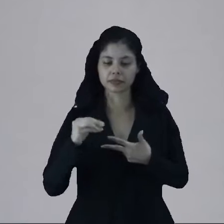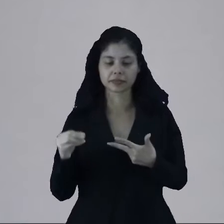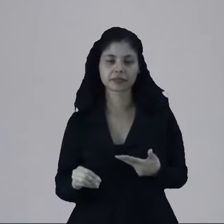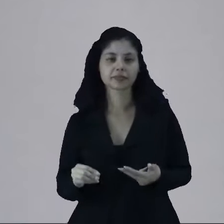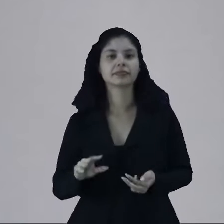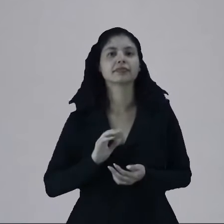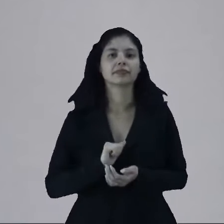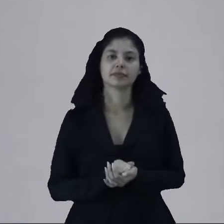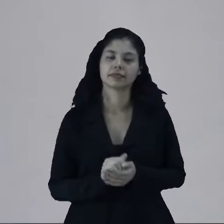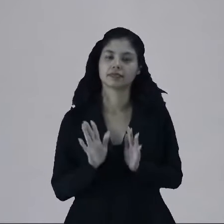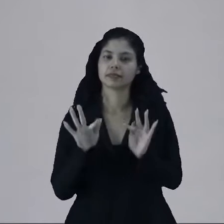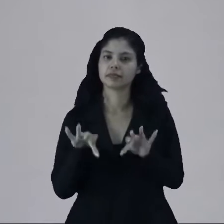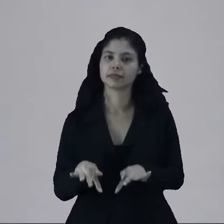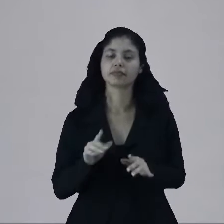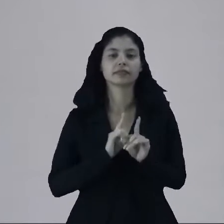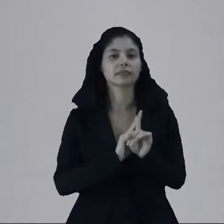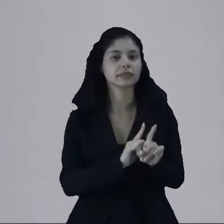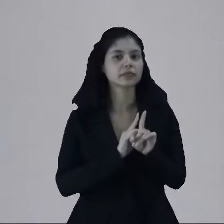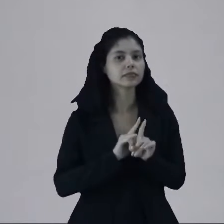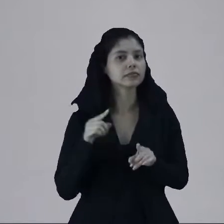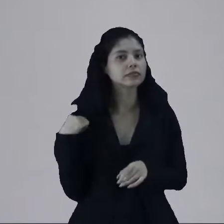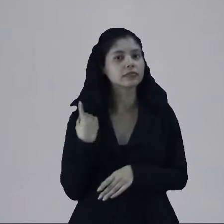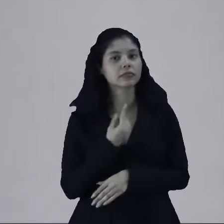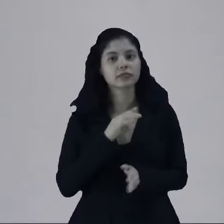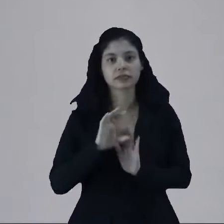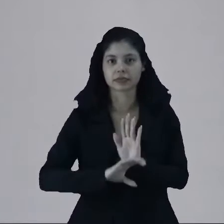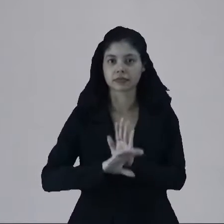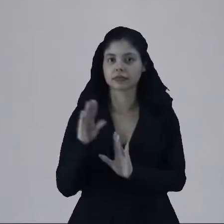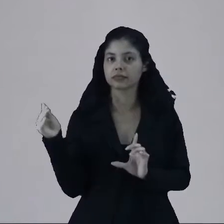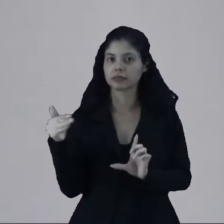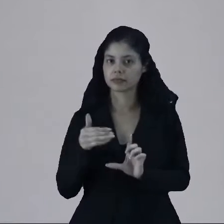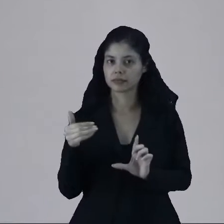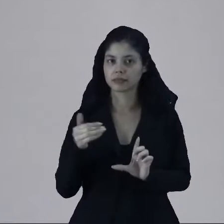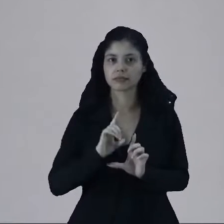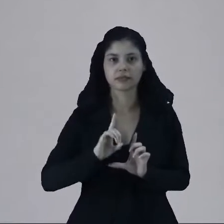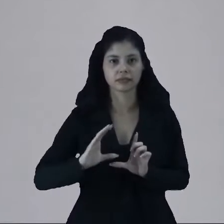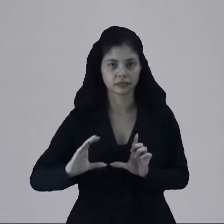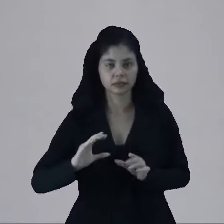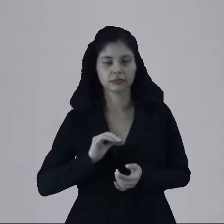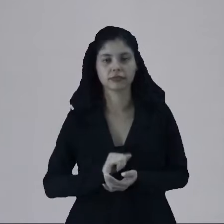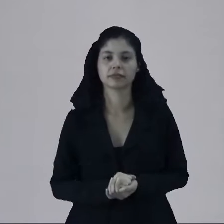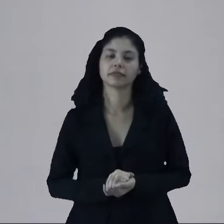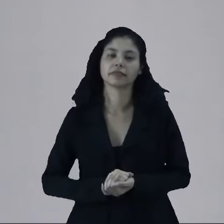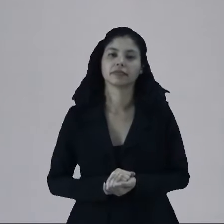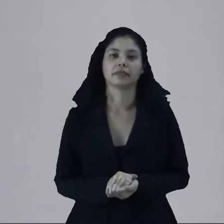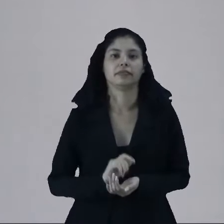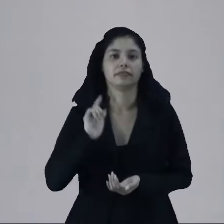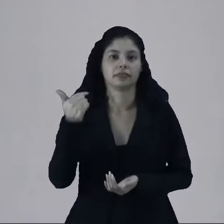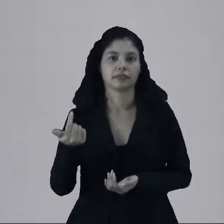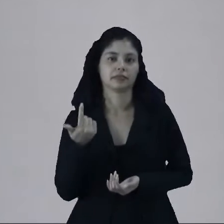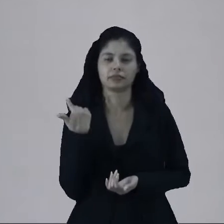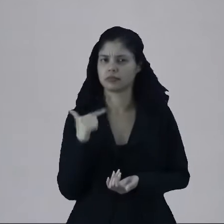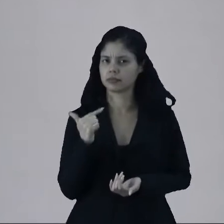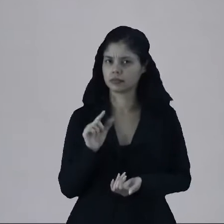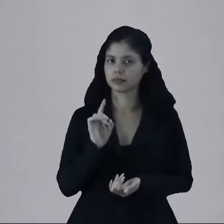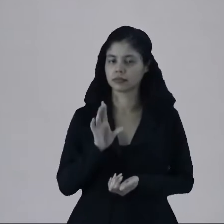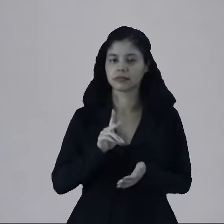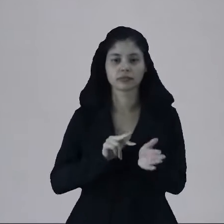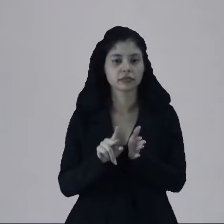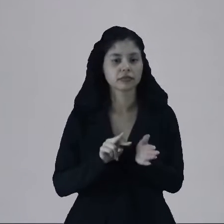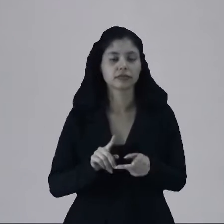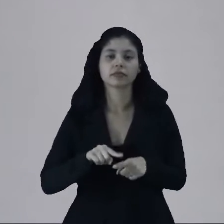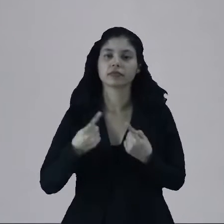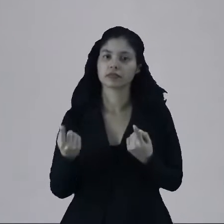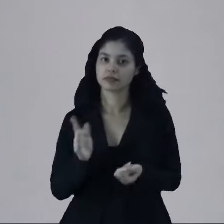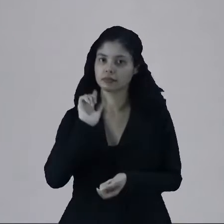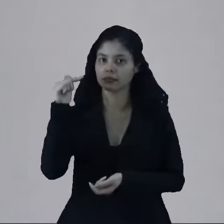está na sua reta final, acompanhando nossos conteúdos, acessando a nossa plataforma Eduque. Lá você não vai ter só as aulas de biologia,